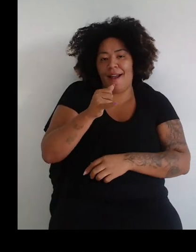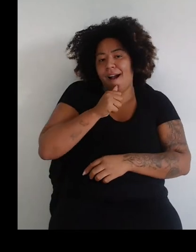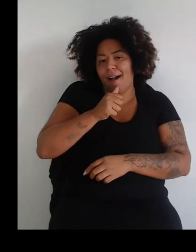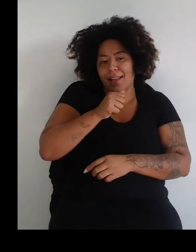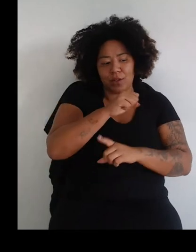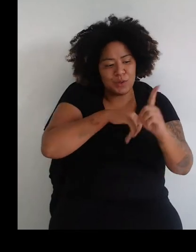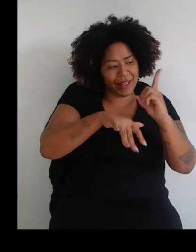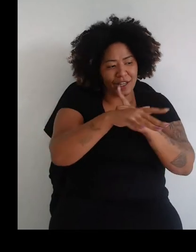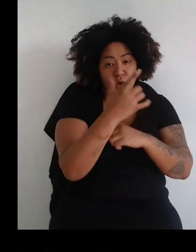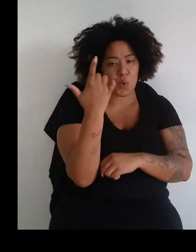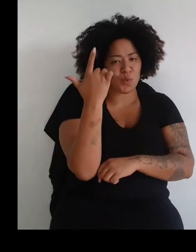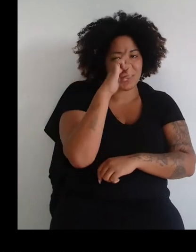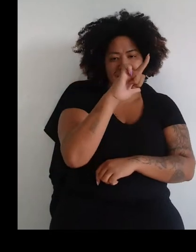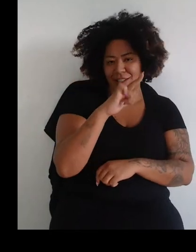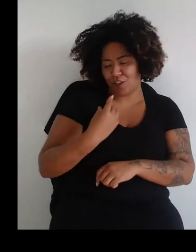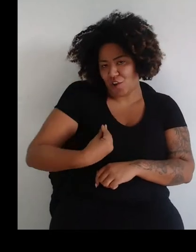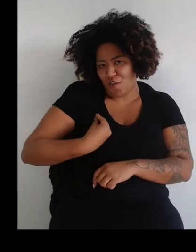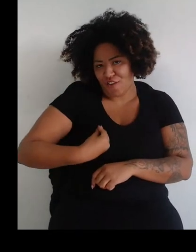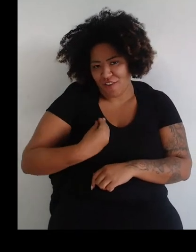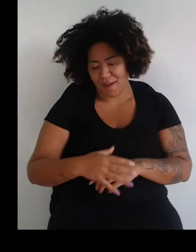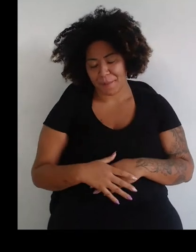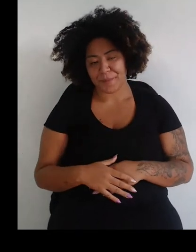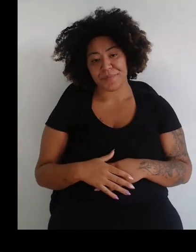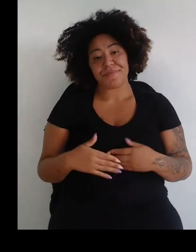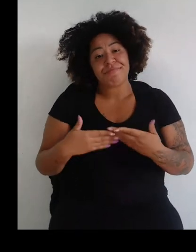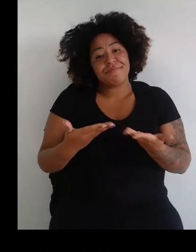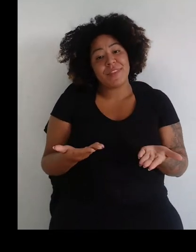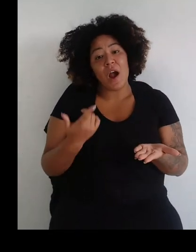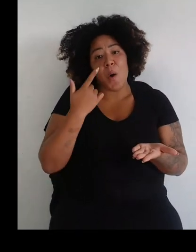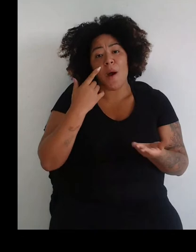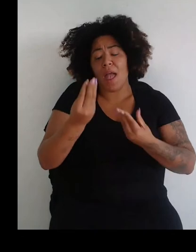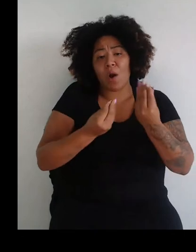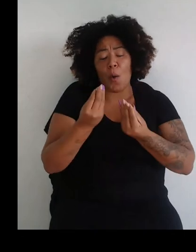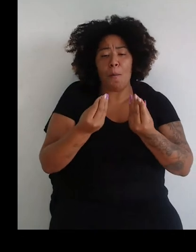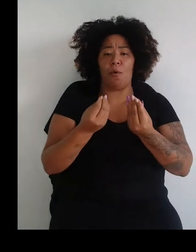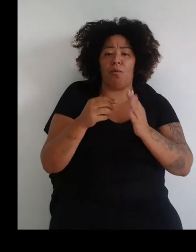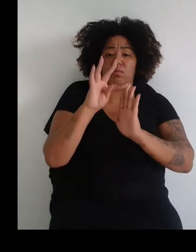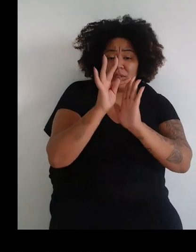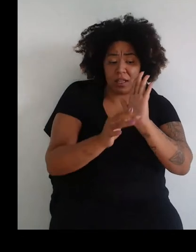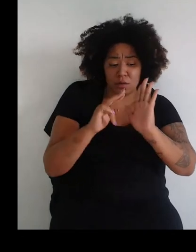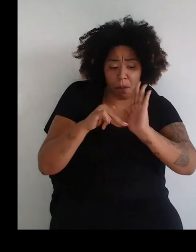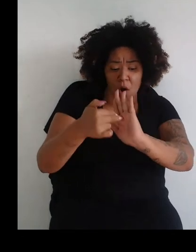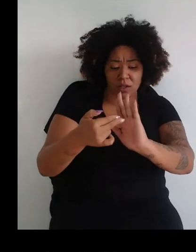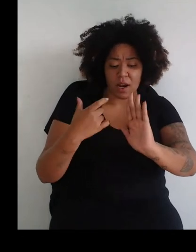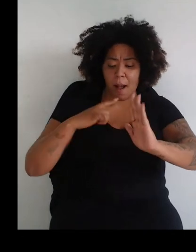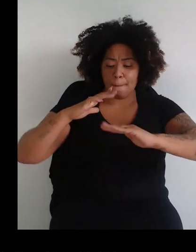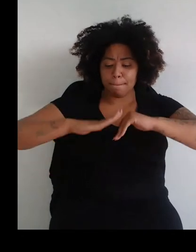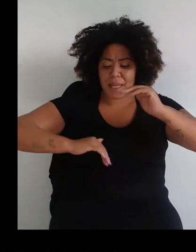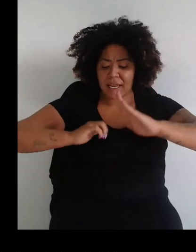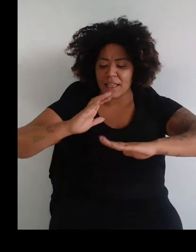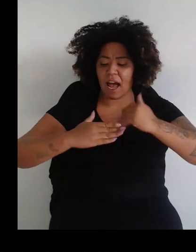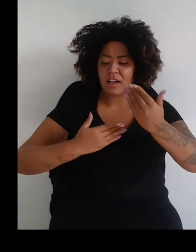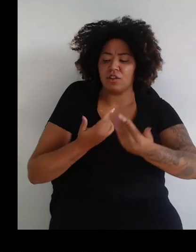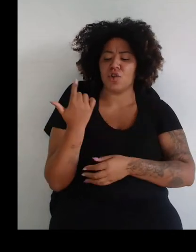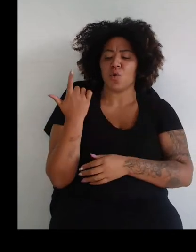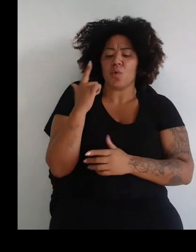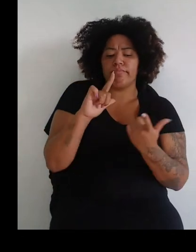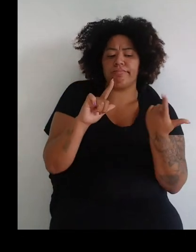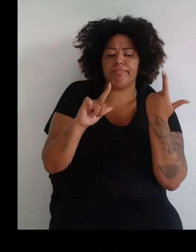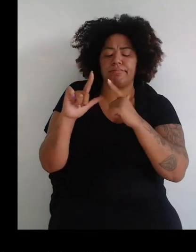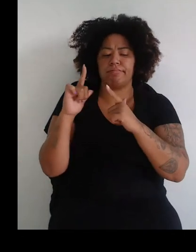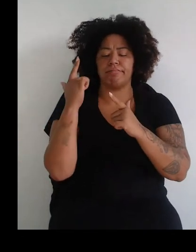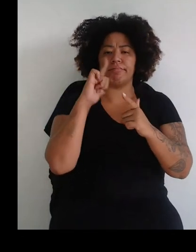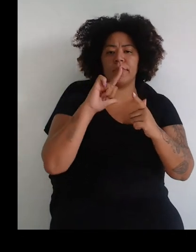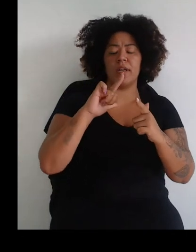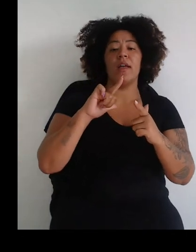lá cuja nova respeitabilidade é inseparável da sua homossexualidade